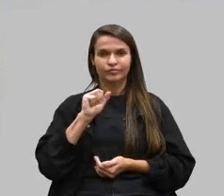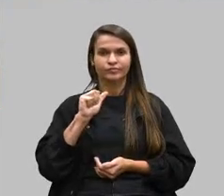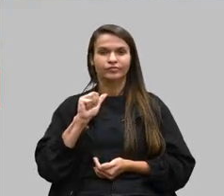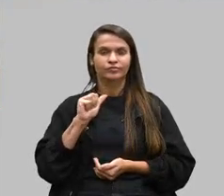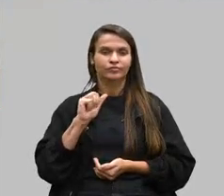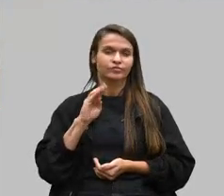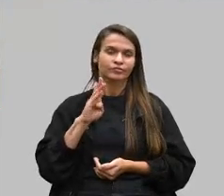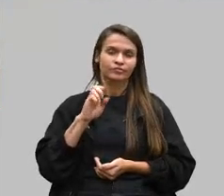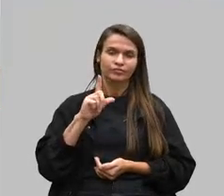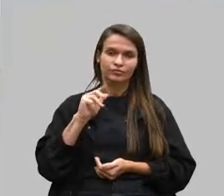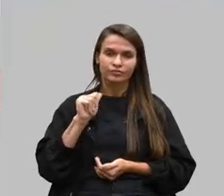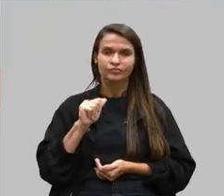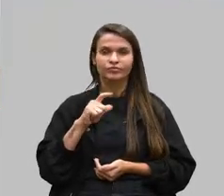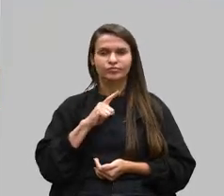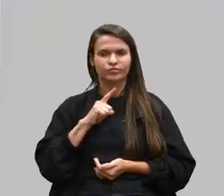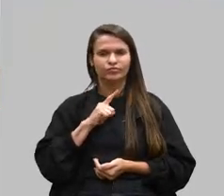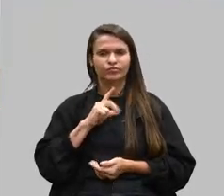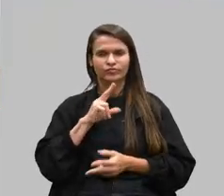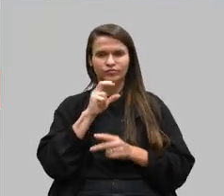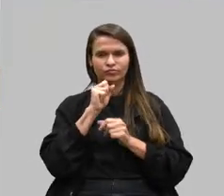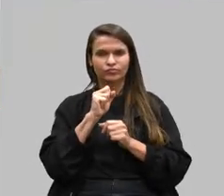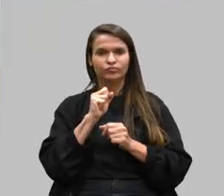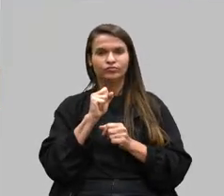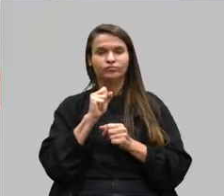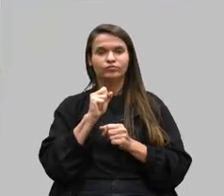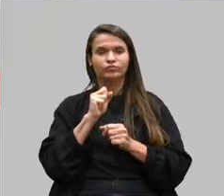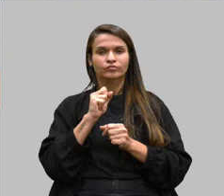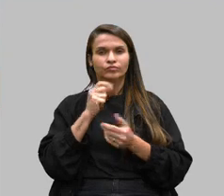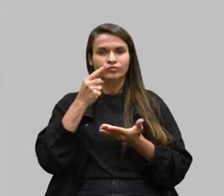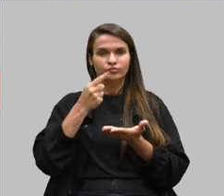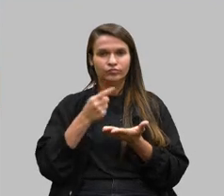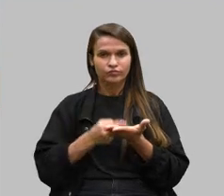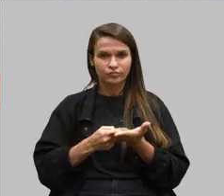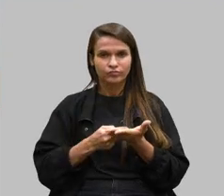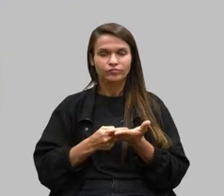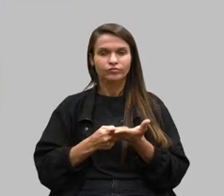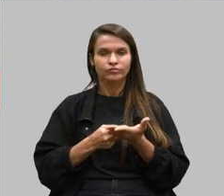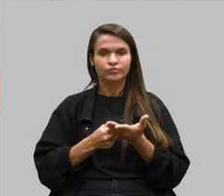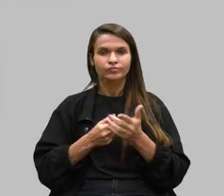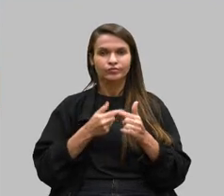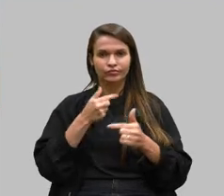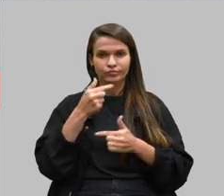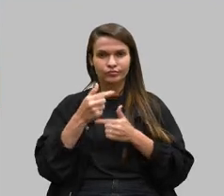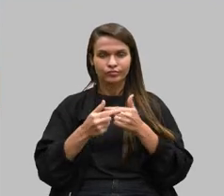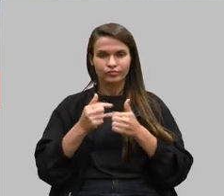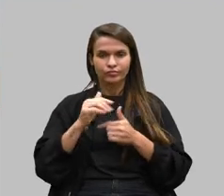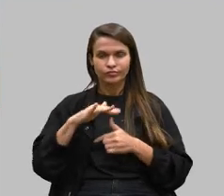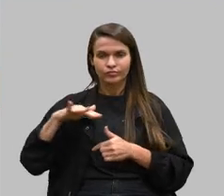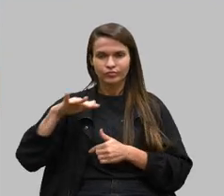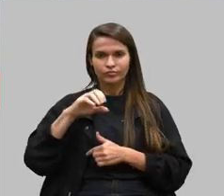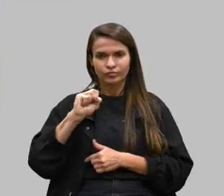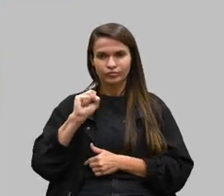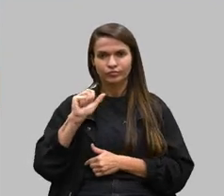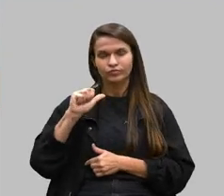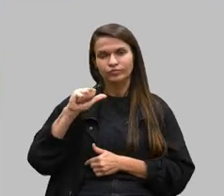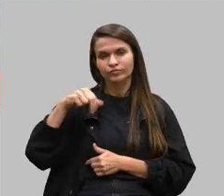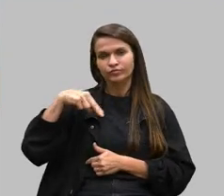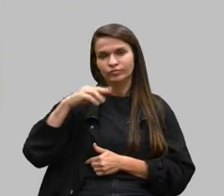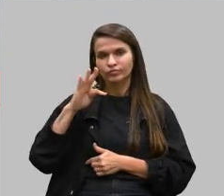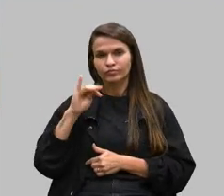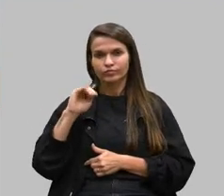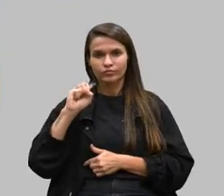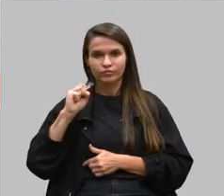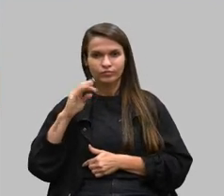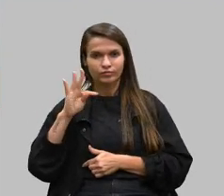trouxe muito caro das faixas de domínio é importante até ver um um trabalho que é muito bem exercido na baixada santista e bamir faço novamente referência a vocês